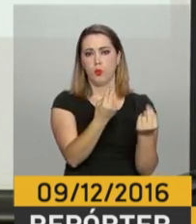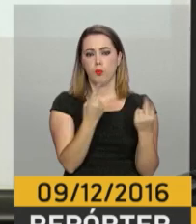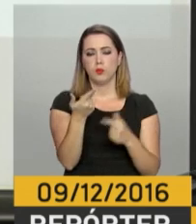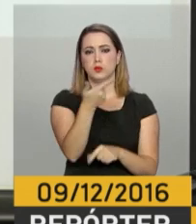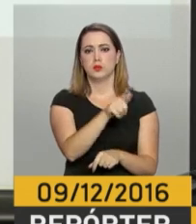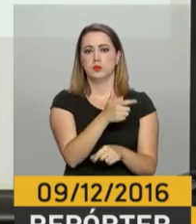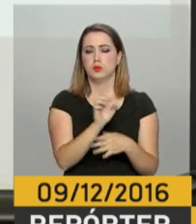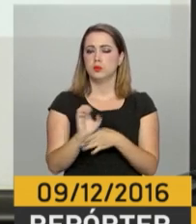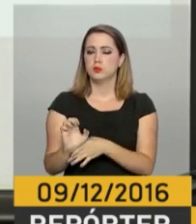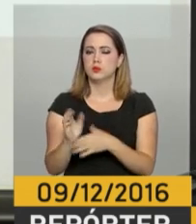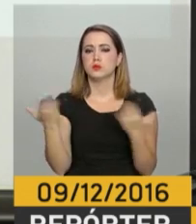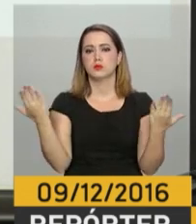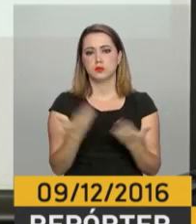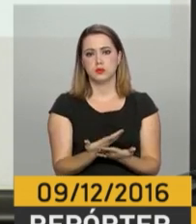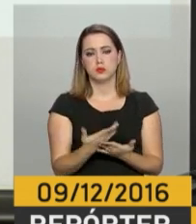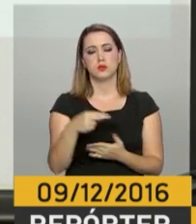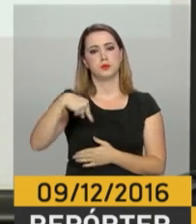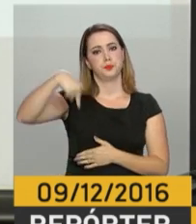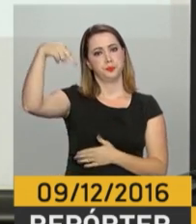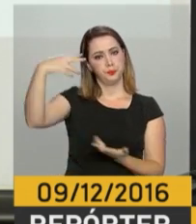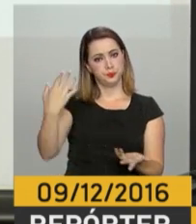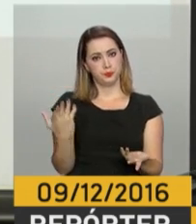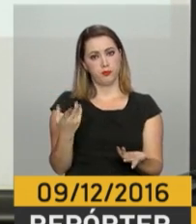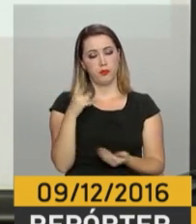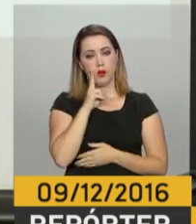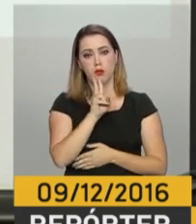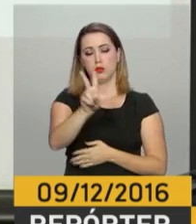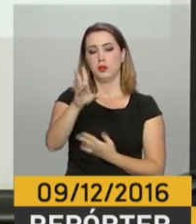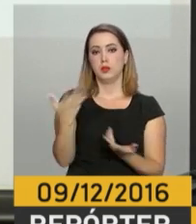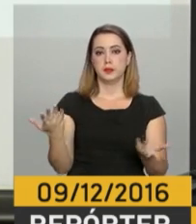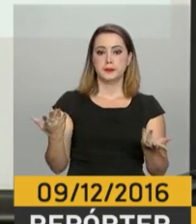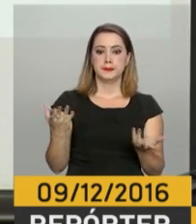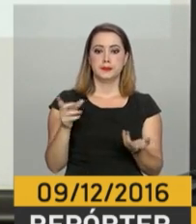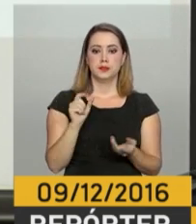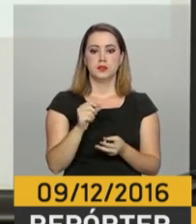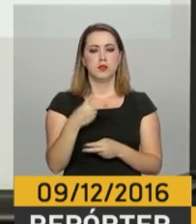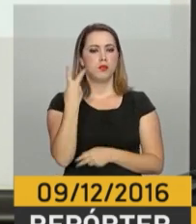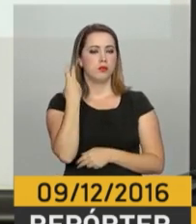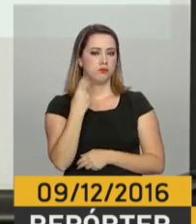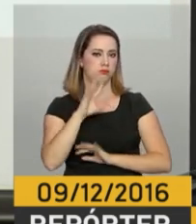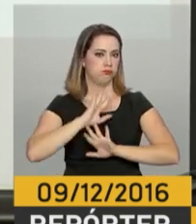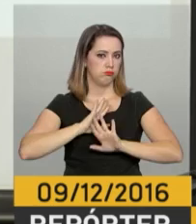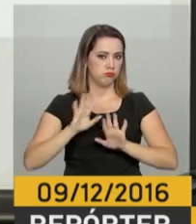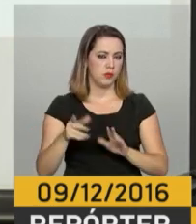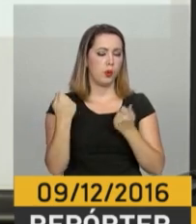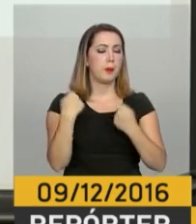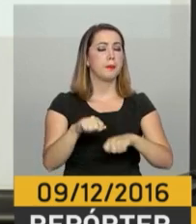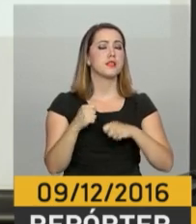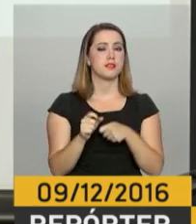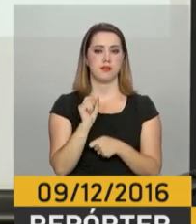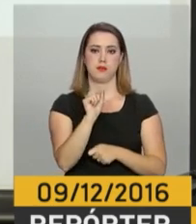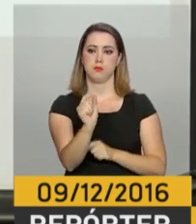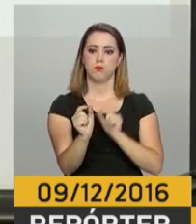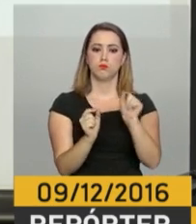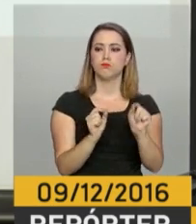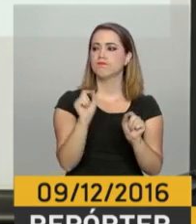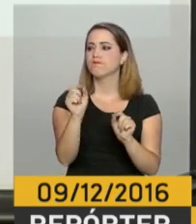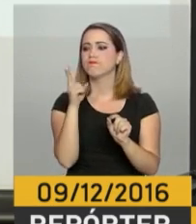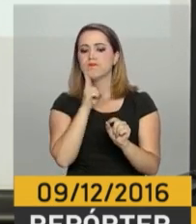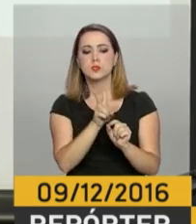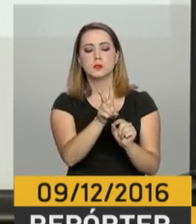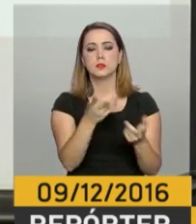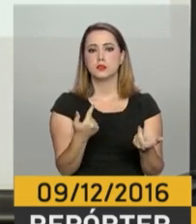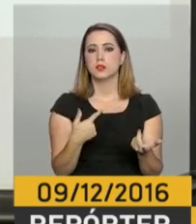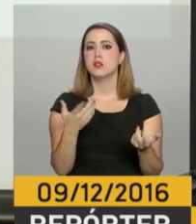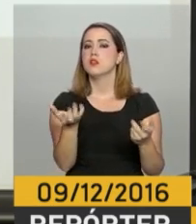estados hoje do Nordeste, verificando as naturais necessidades. E se eu quisesse fazer